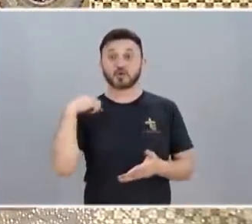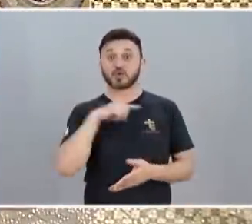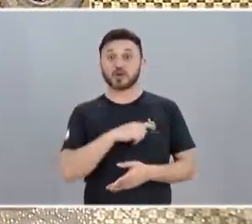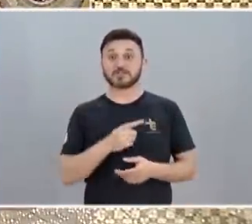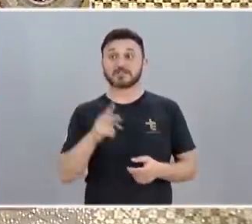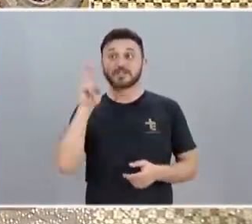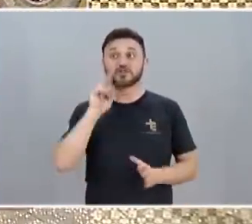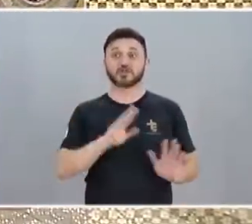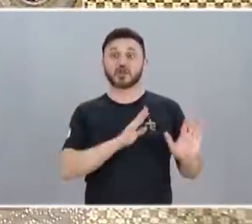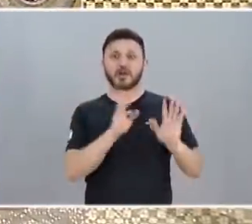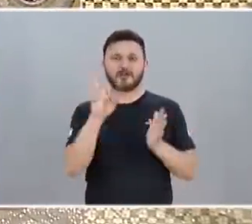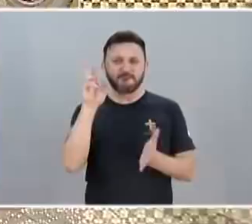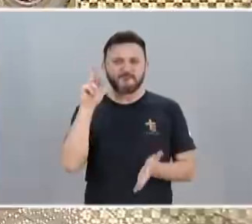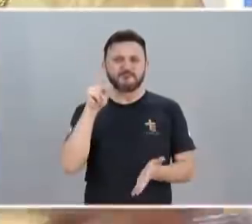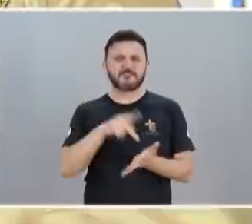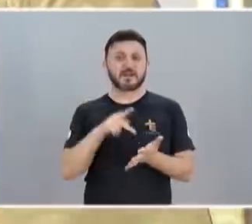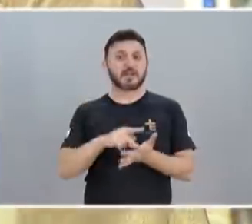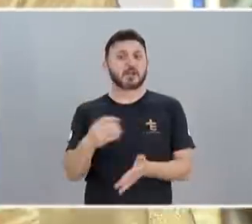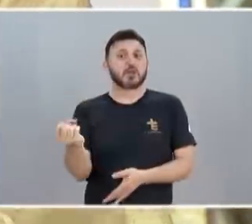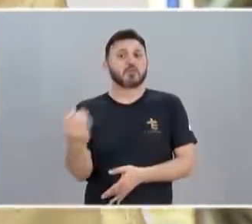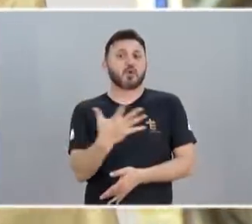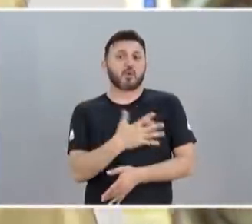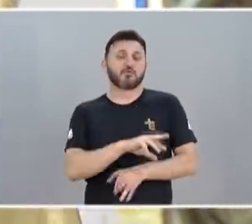fato totalmente novo.